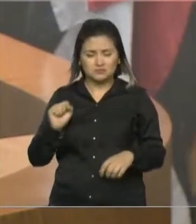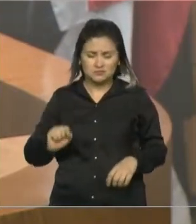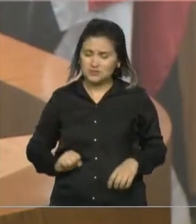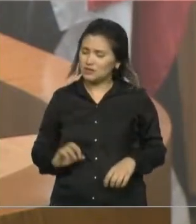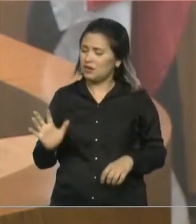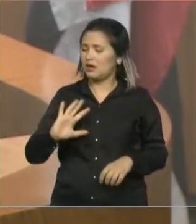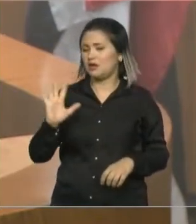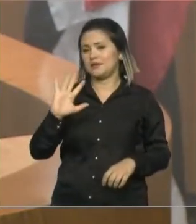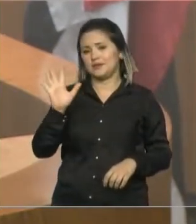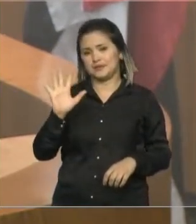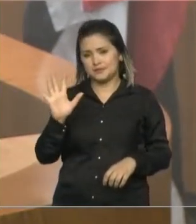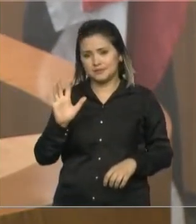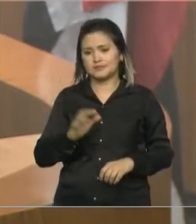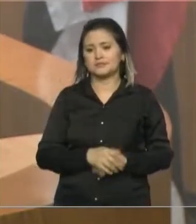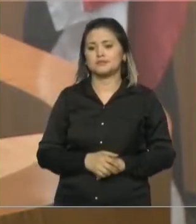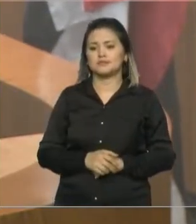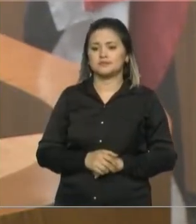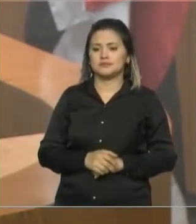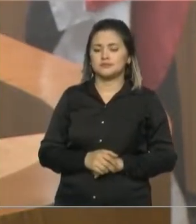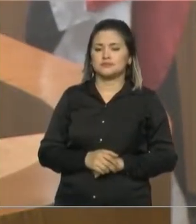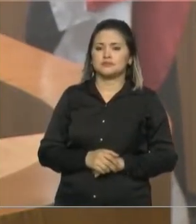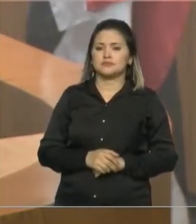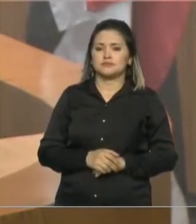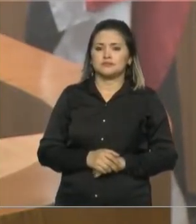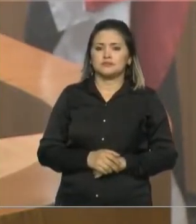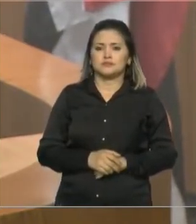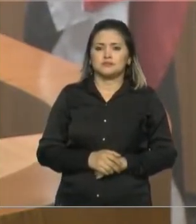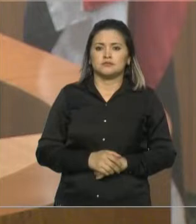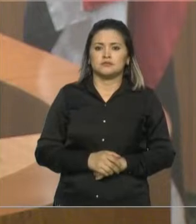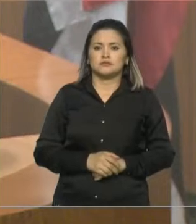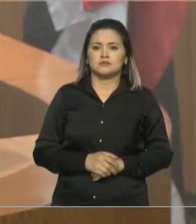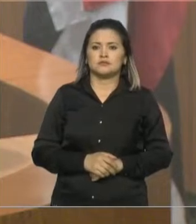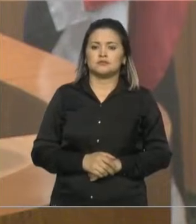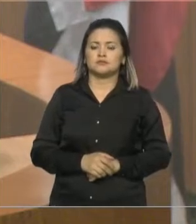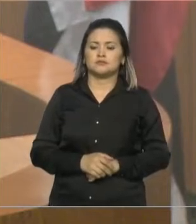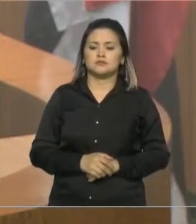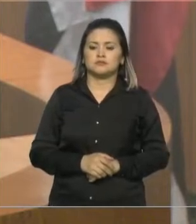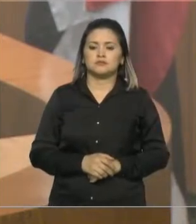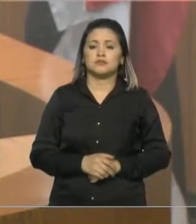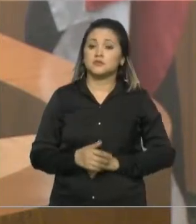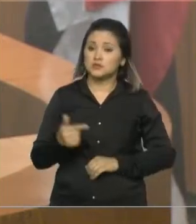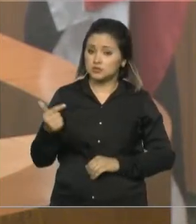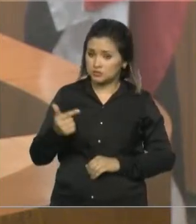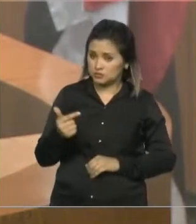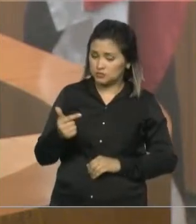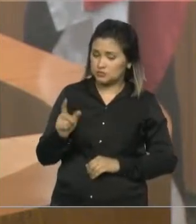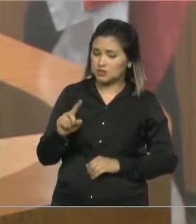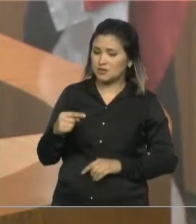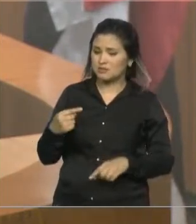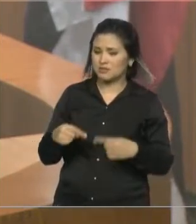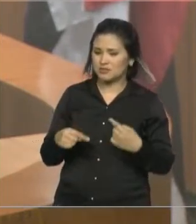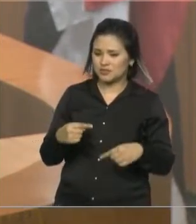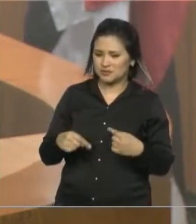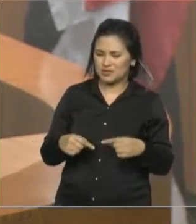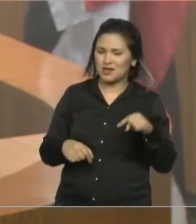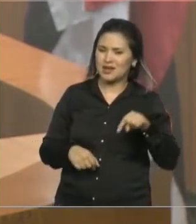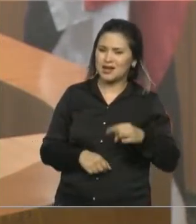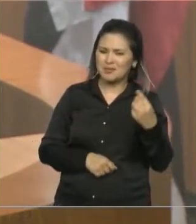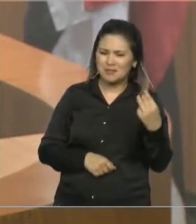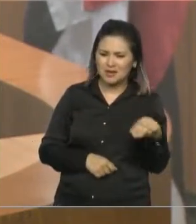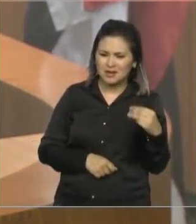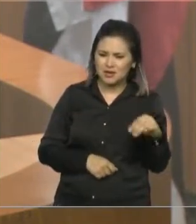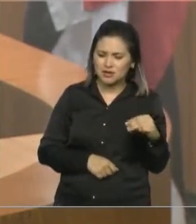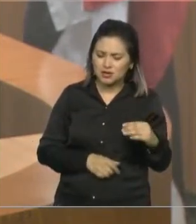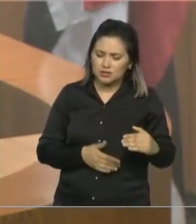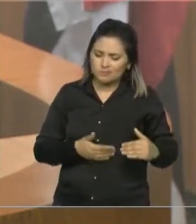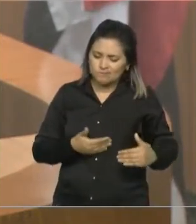ineficiente e com uma morbimortalidade muito maior. O segundo ponto é o político. Aqui no Maranhão, nós ainda estamos evoluindo muito